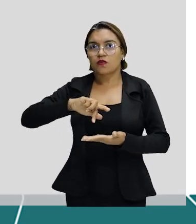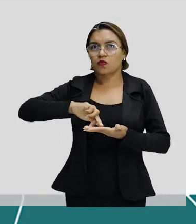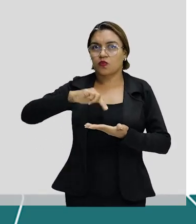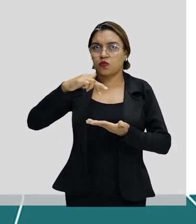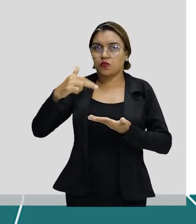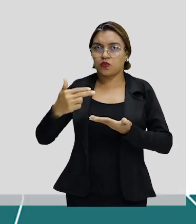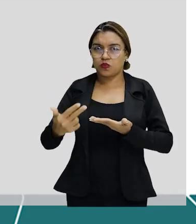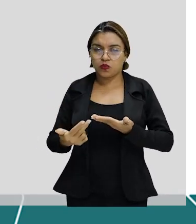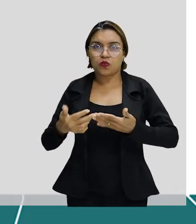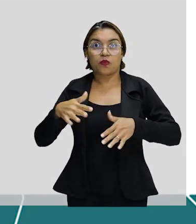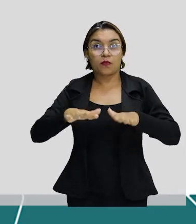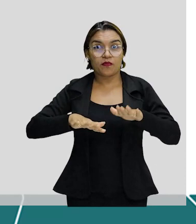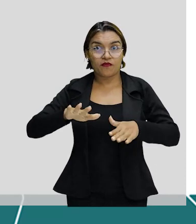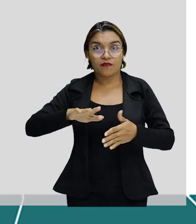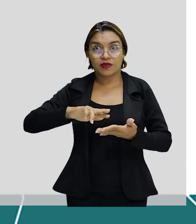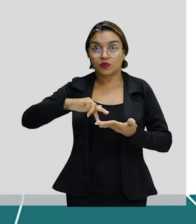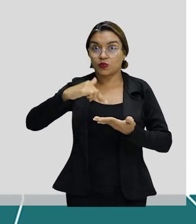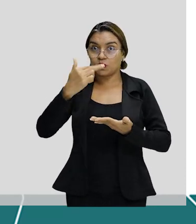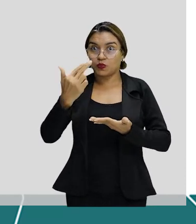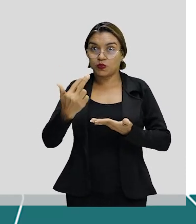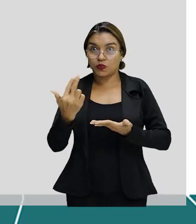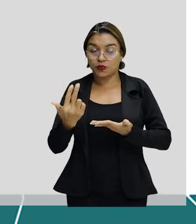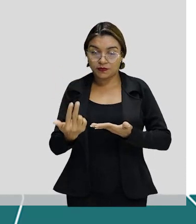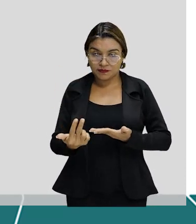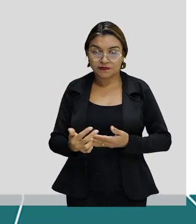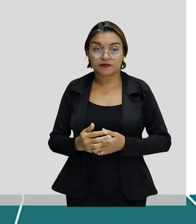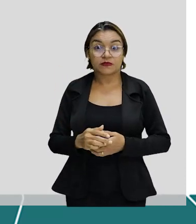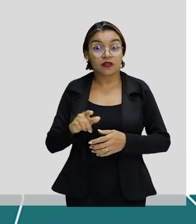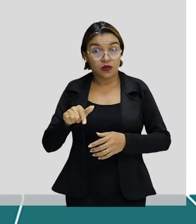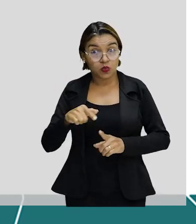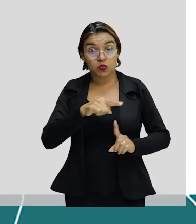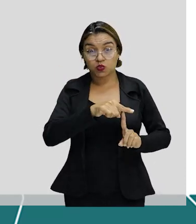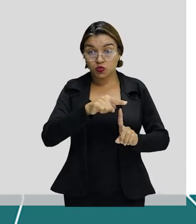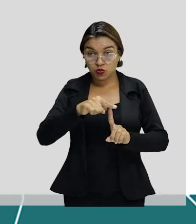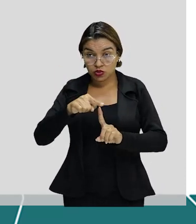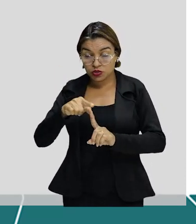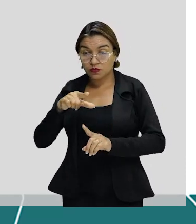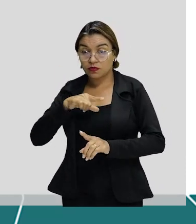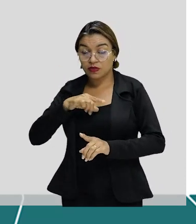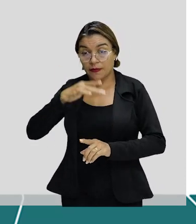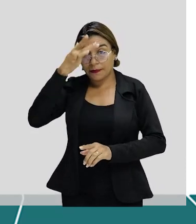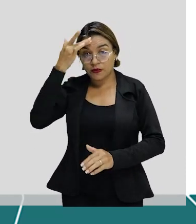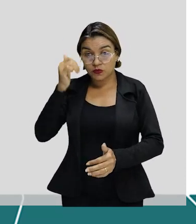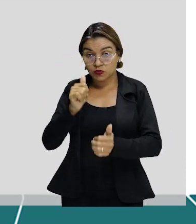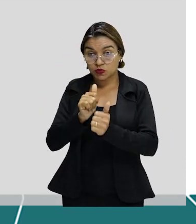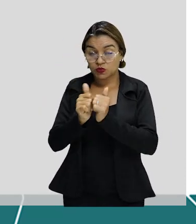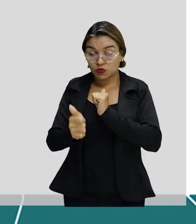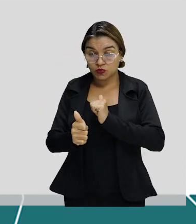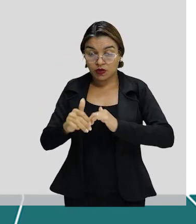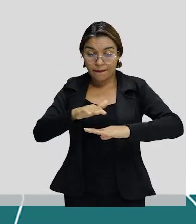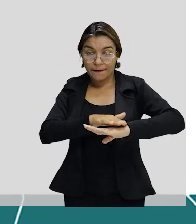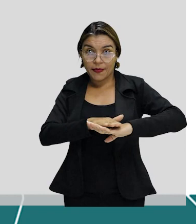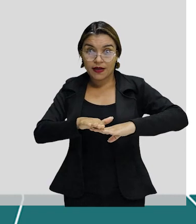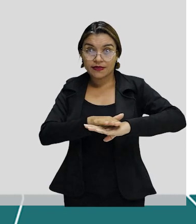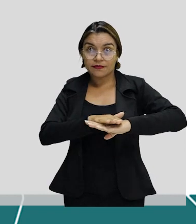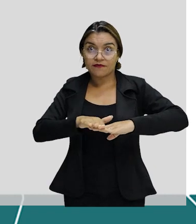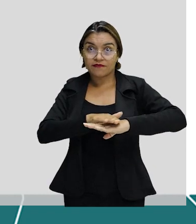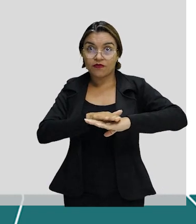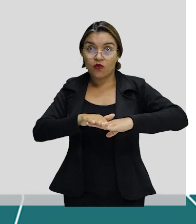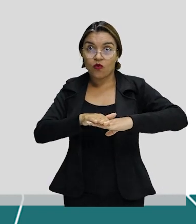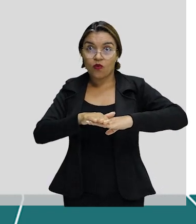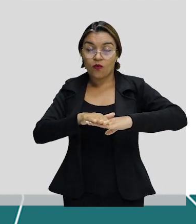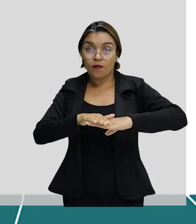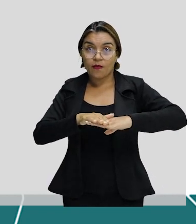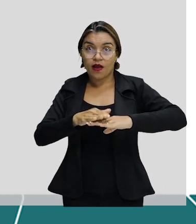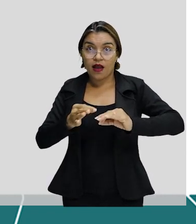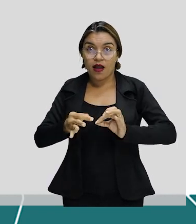movimentos Aéreos portanto nessa modalidade o atleta salta de uma plataforma elevada ou de